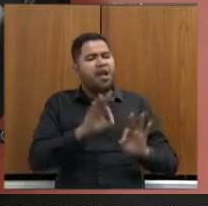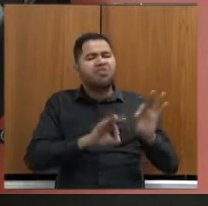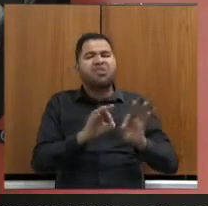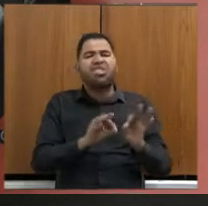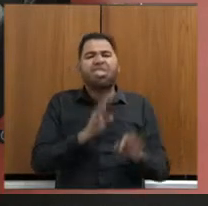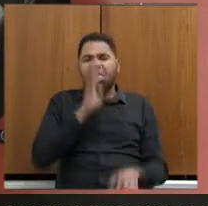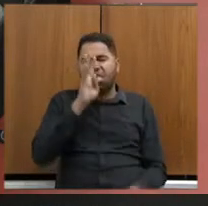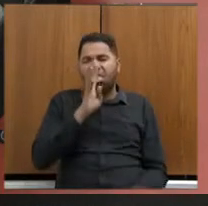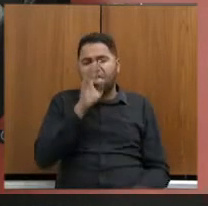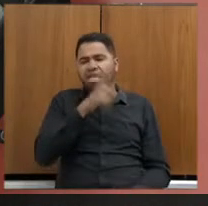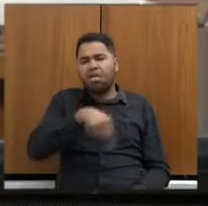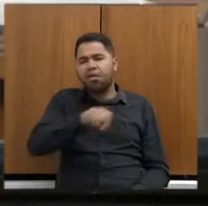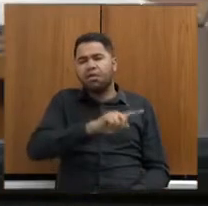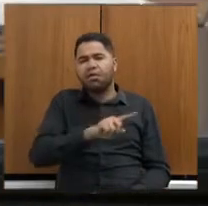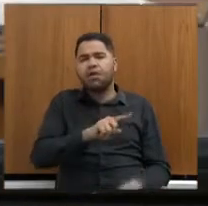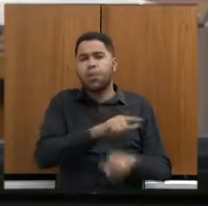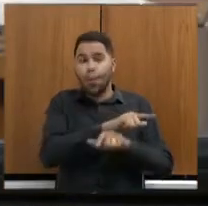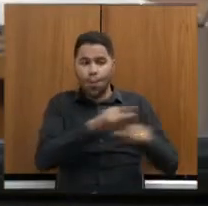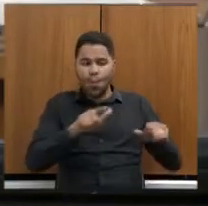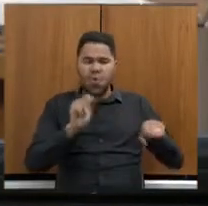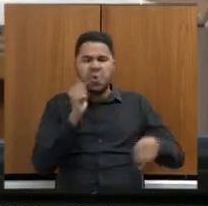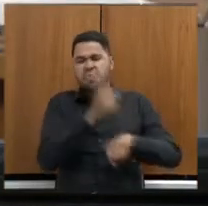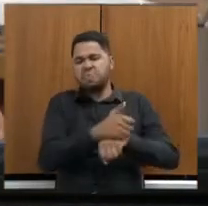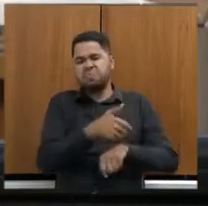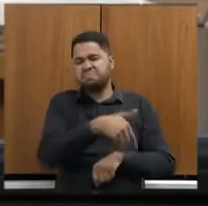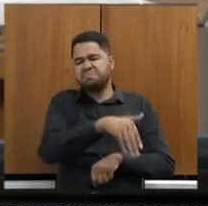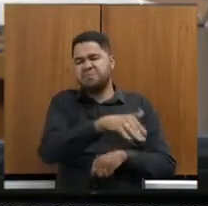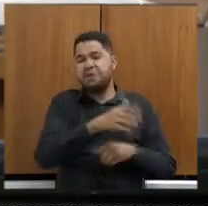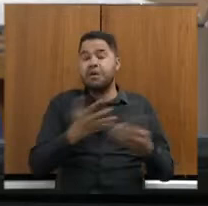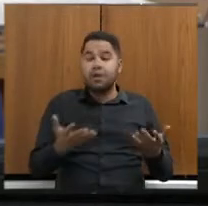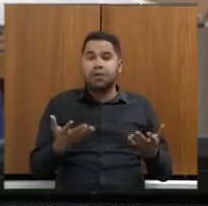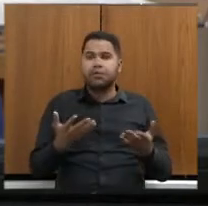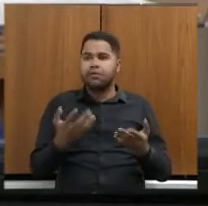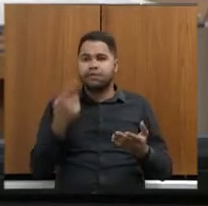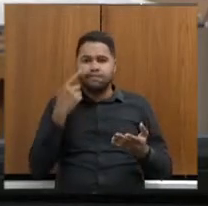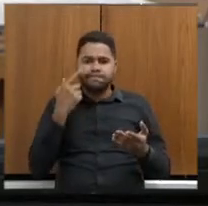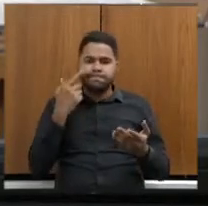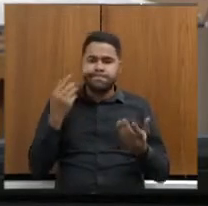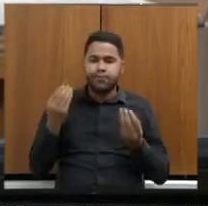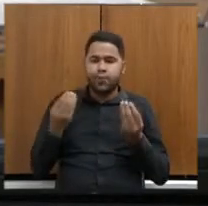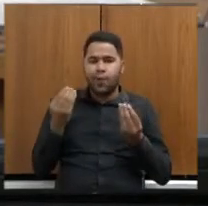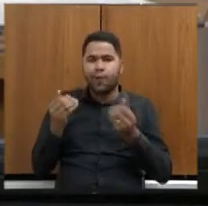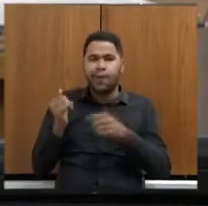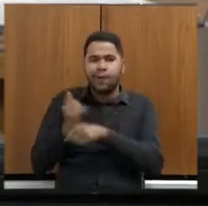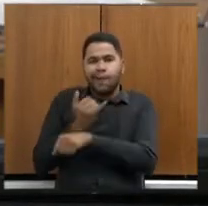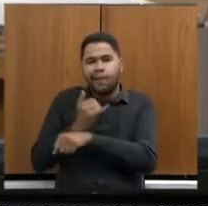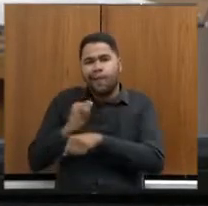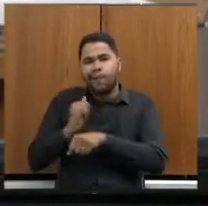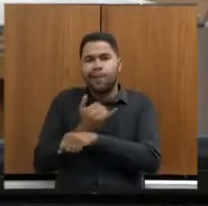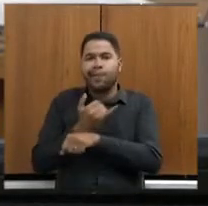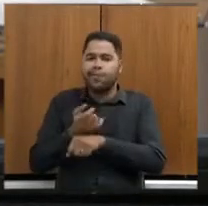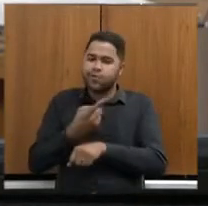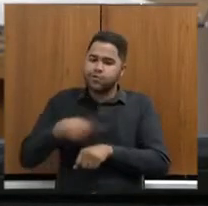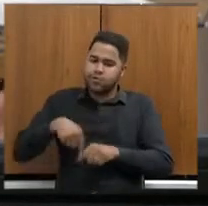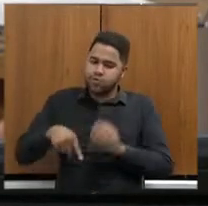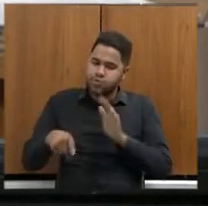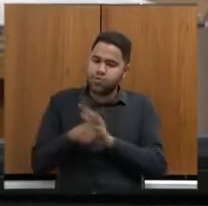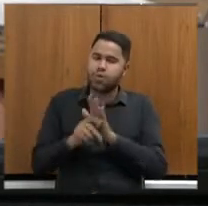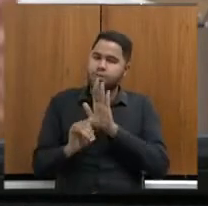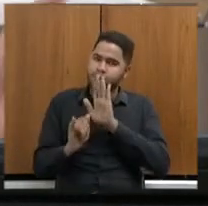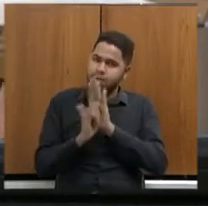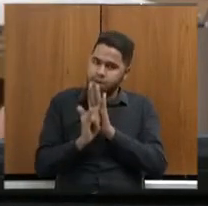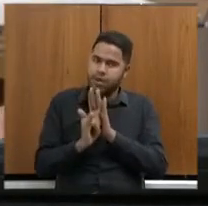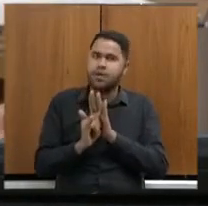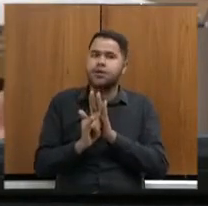do governo que tá vazio aqui se e a gente tem que criando é o nosso lugar próprio com a nossa identidade